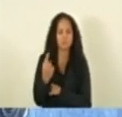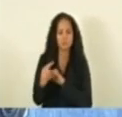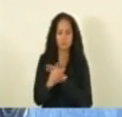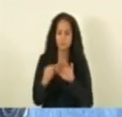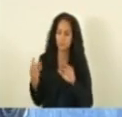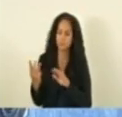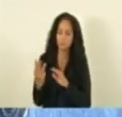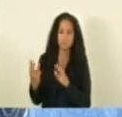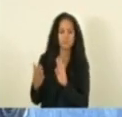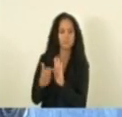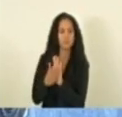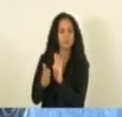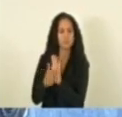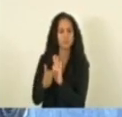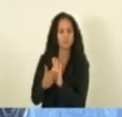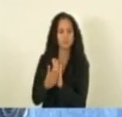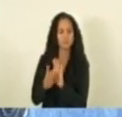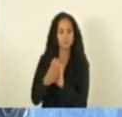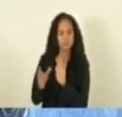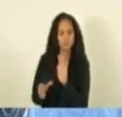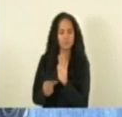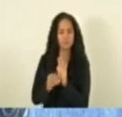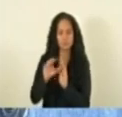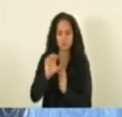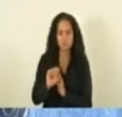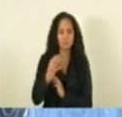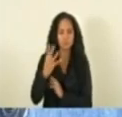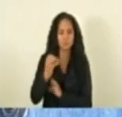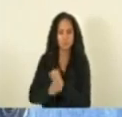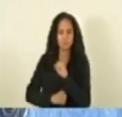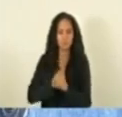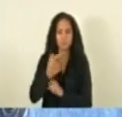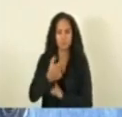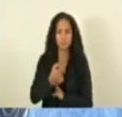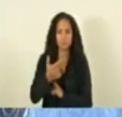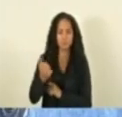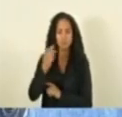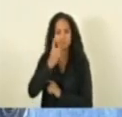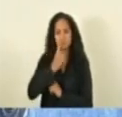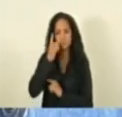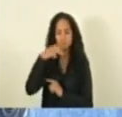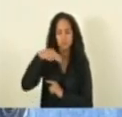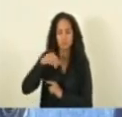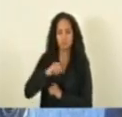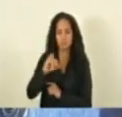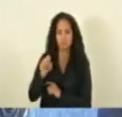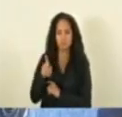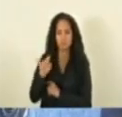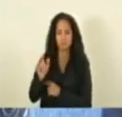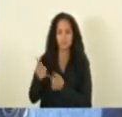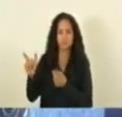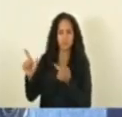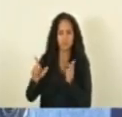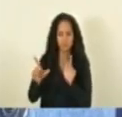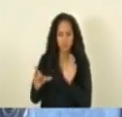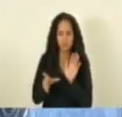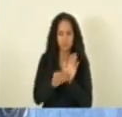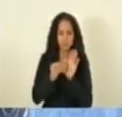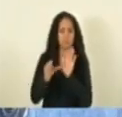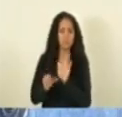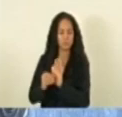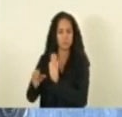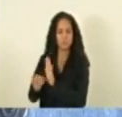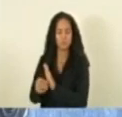Regimento Interno, da proposta de emenda constitucional 04/2021 do deputado Sérgio Majeski e outros, que acrescenta